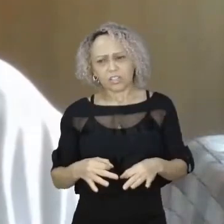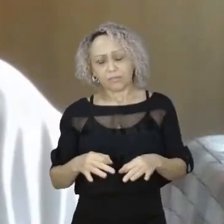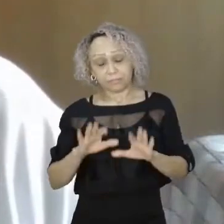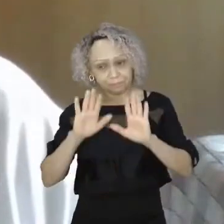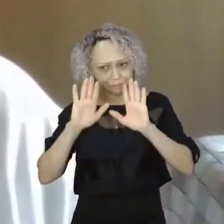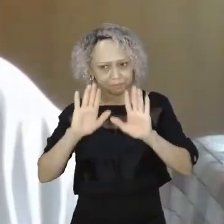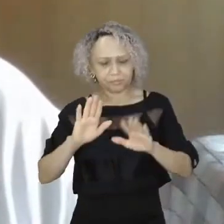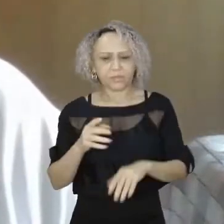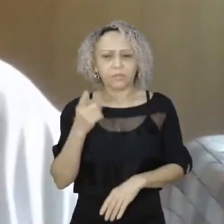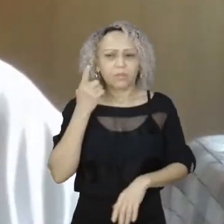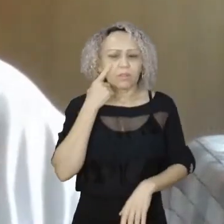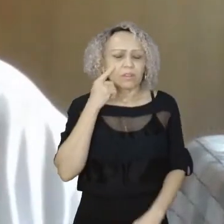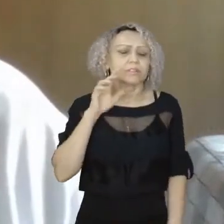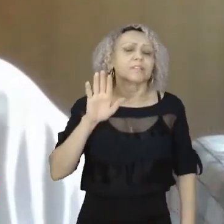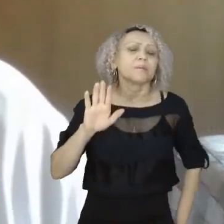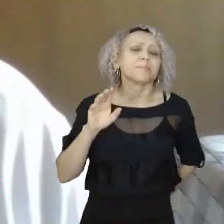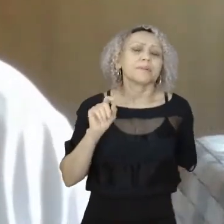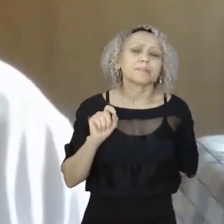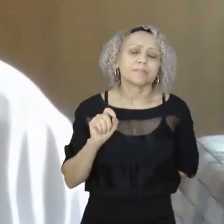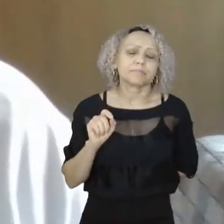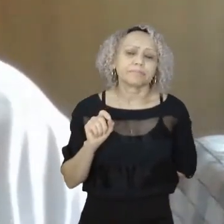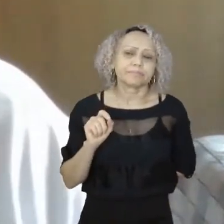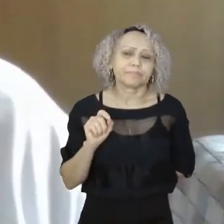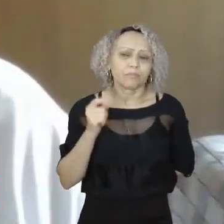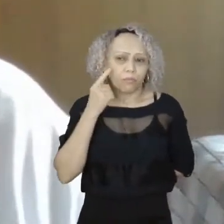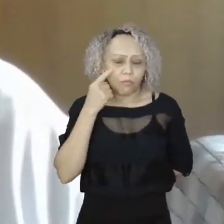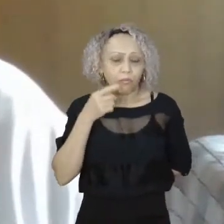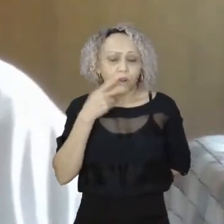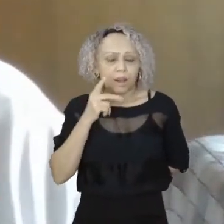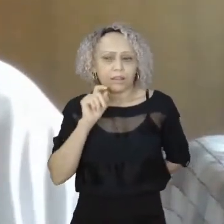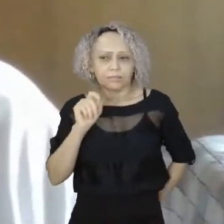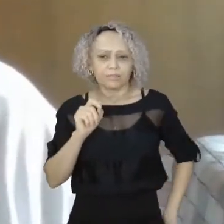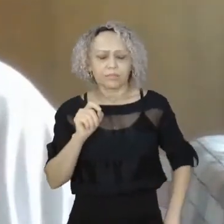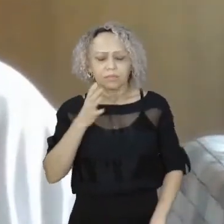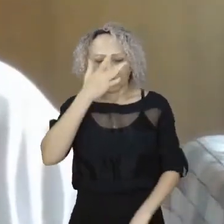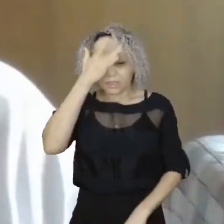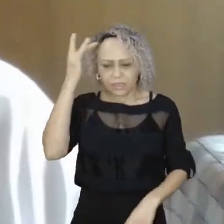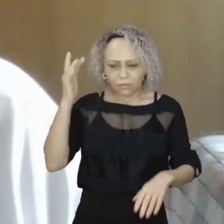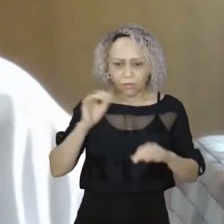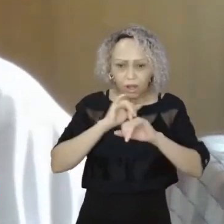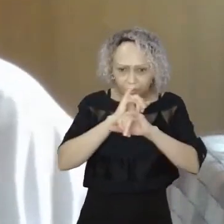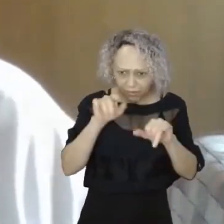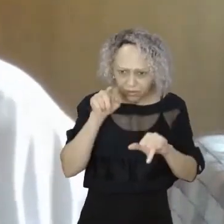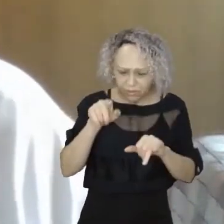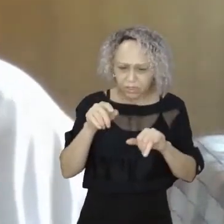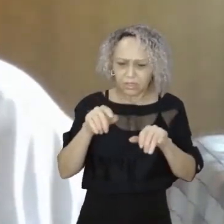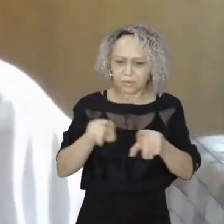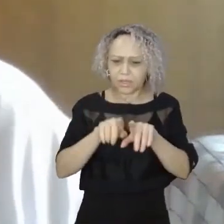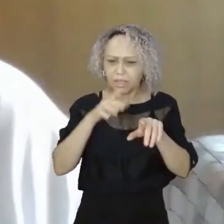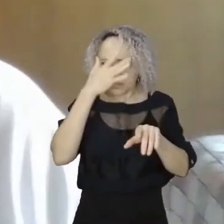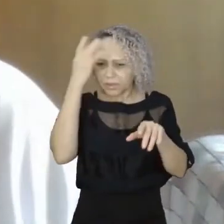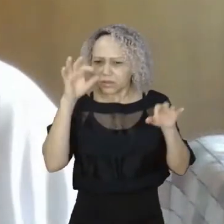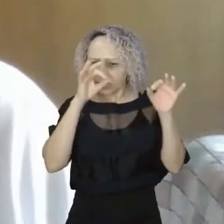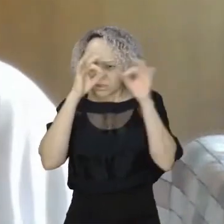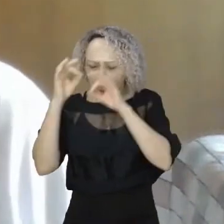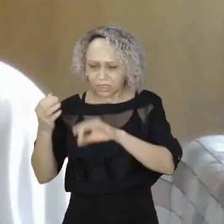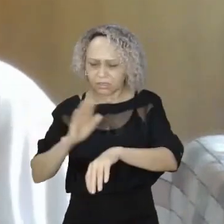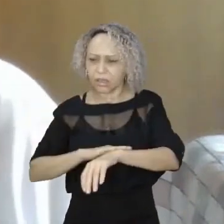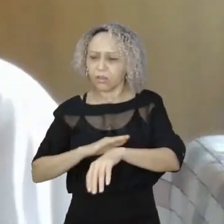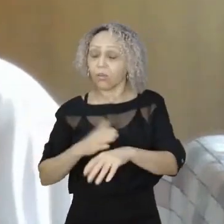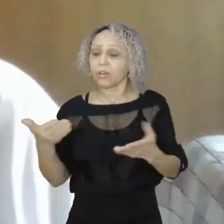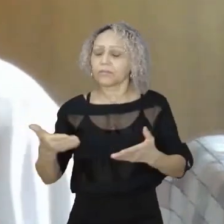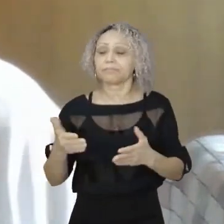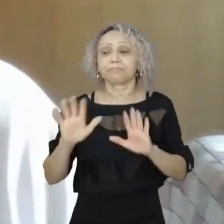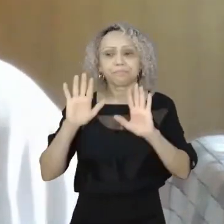Amanda, eu queria falar com você e com as pessoas que estão nos assistindo nesse momento sobre uma questão muito